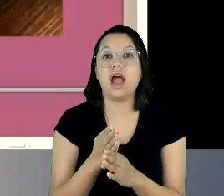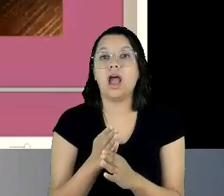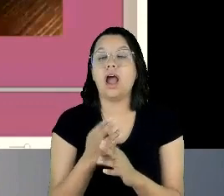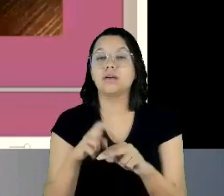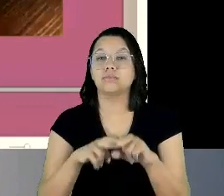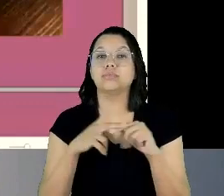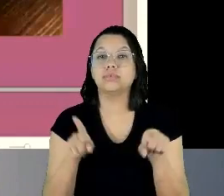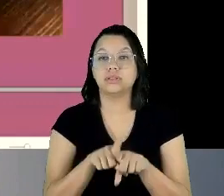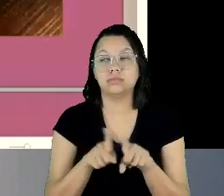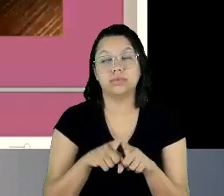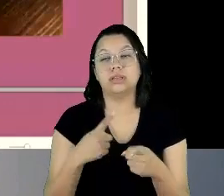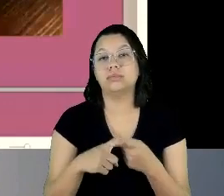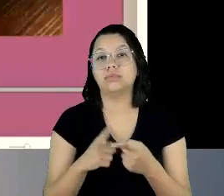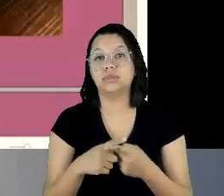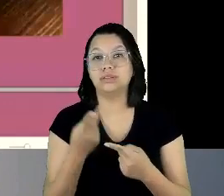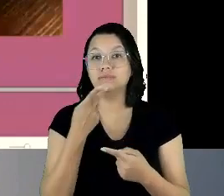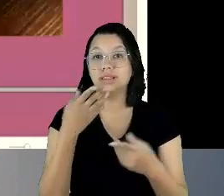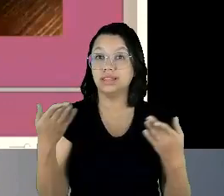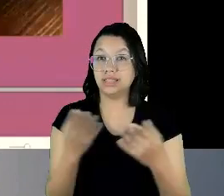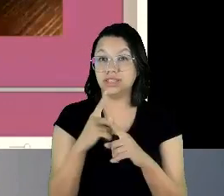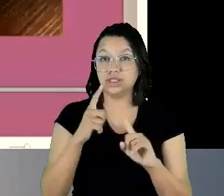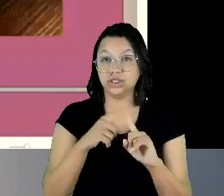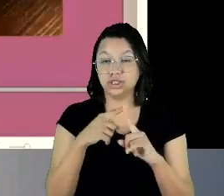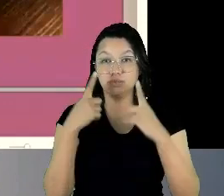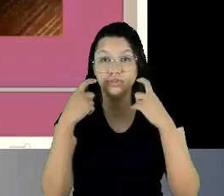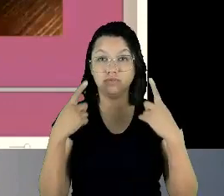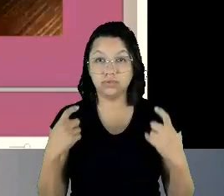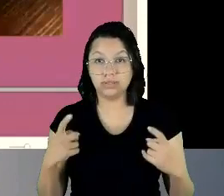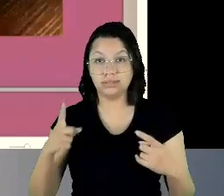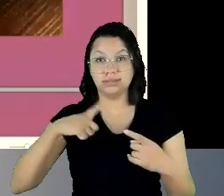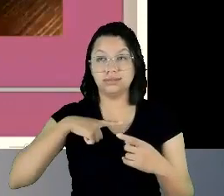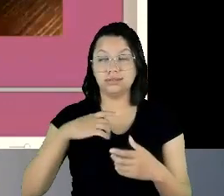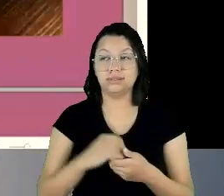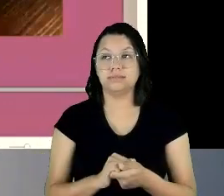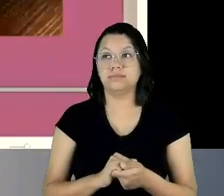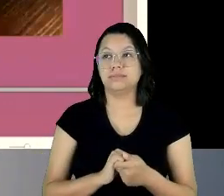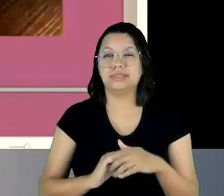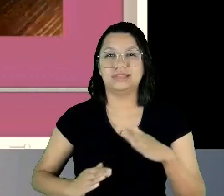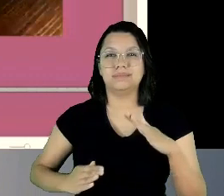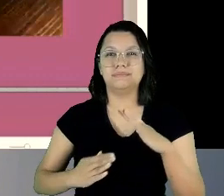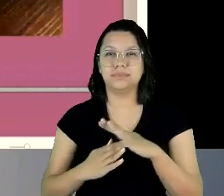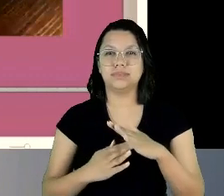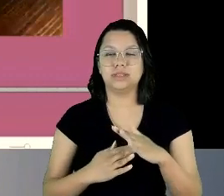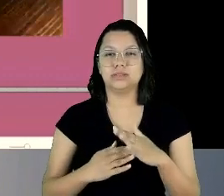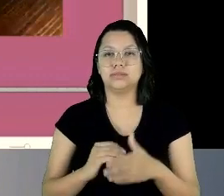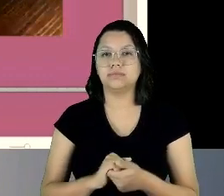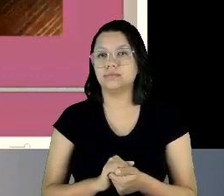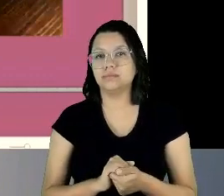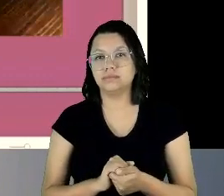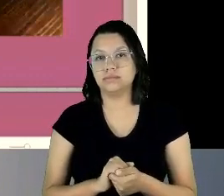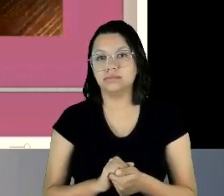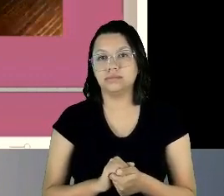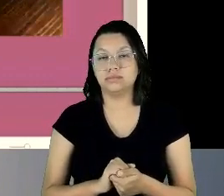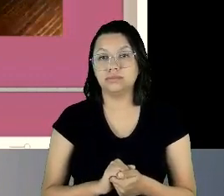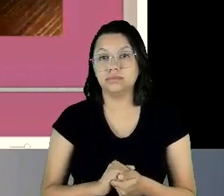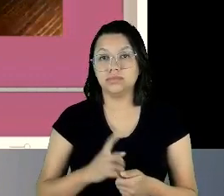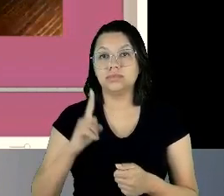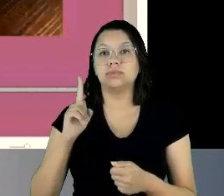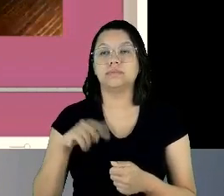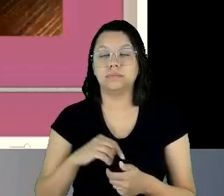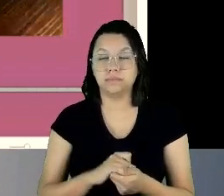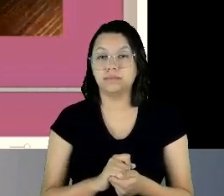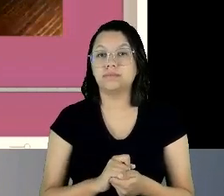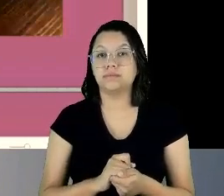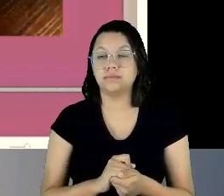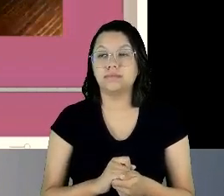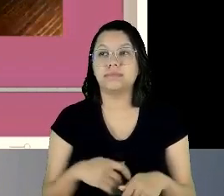isso também, porque a gente está falando desse tipo de violência que tem, né, limitações e que é um escopo